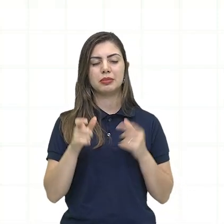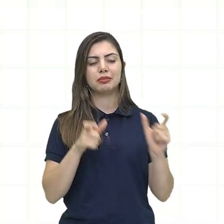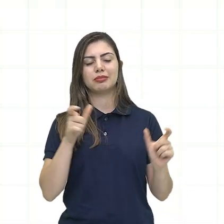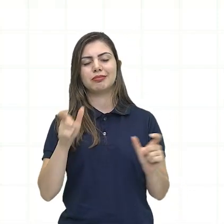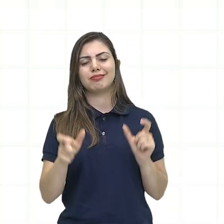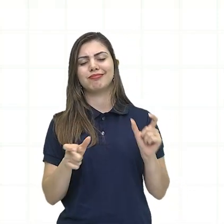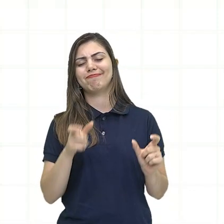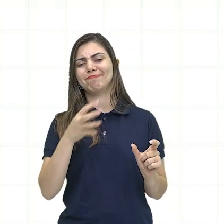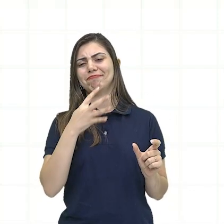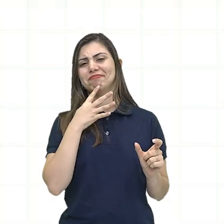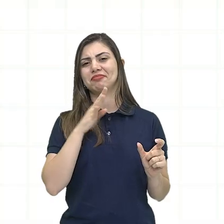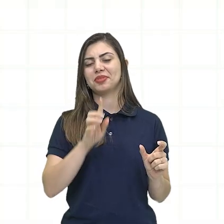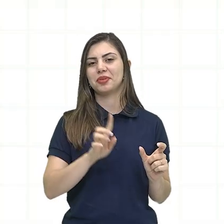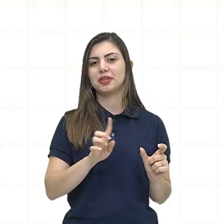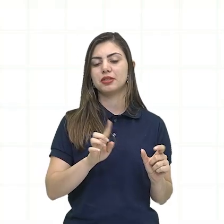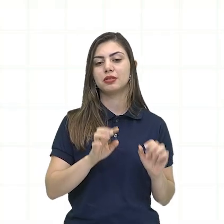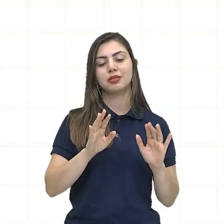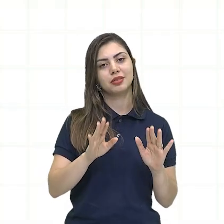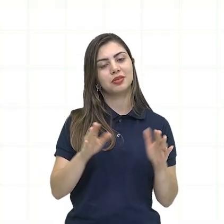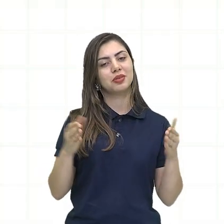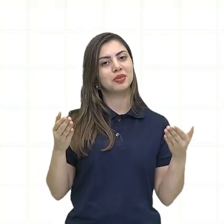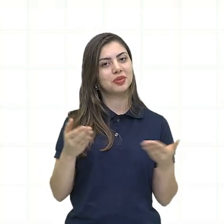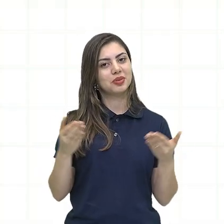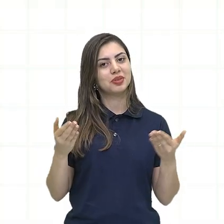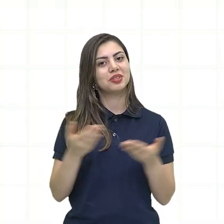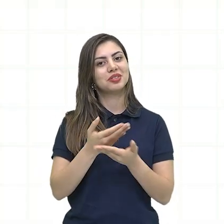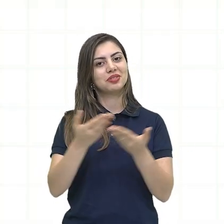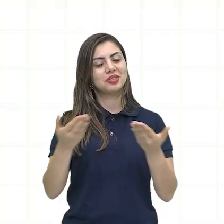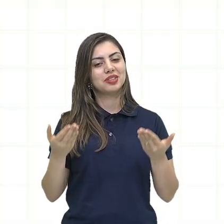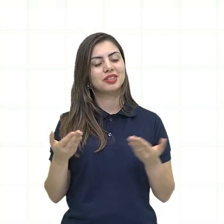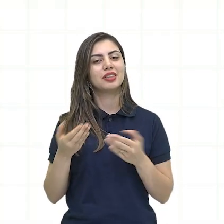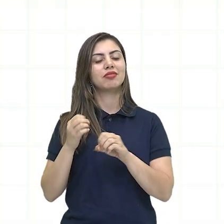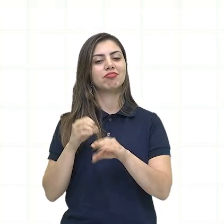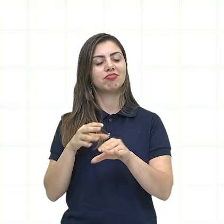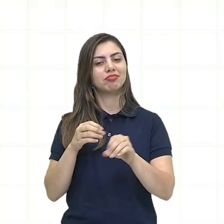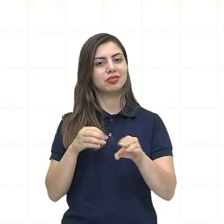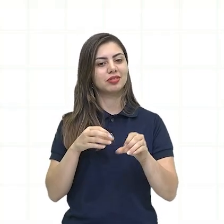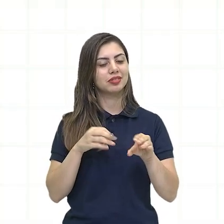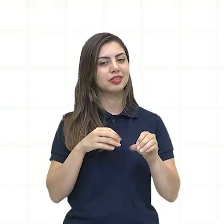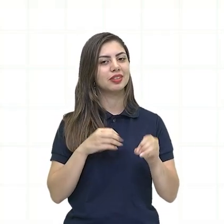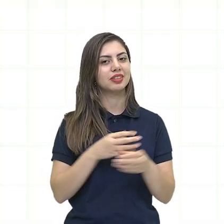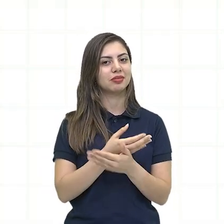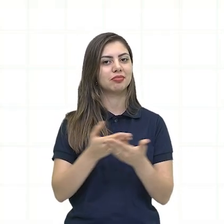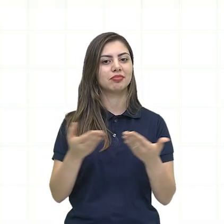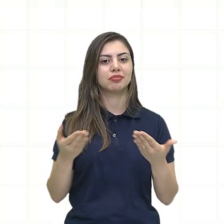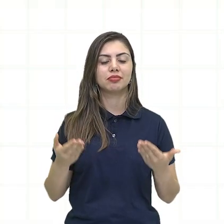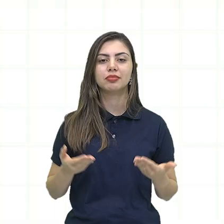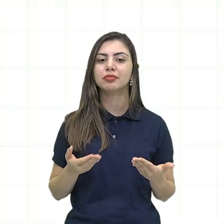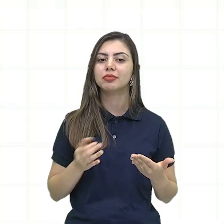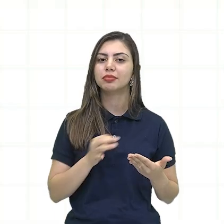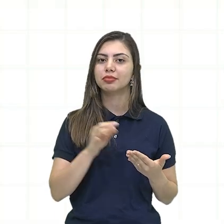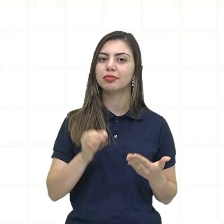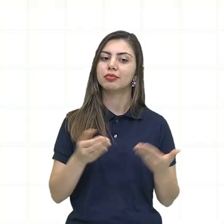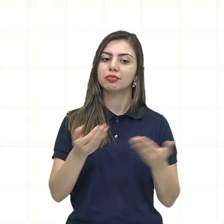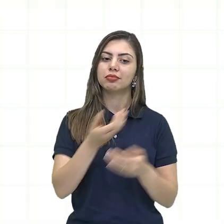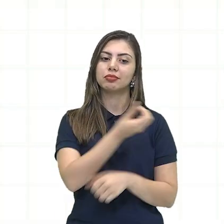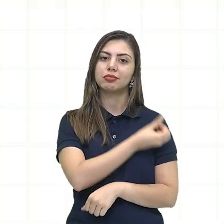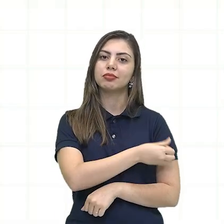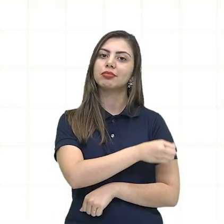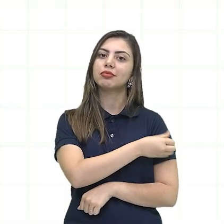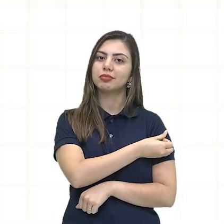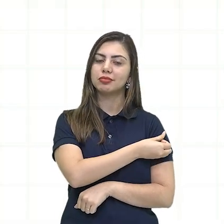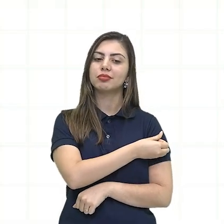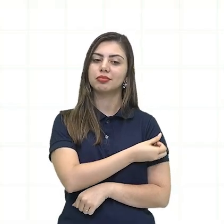não conheço. Muito bem, por isso que você está sendo introduzido, né, no 6º ano